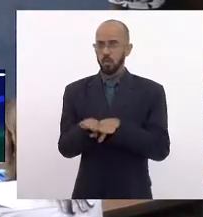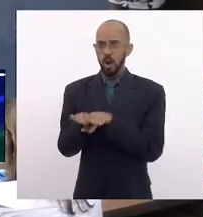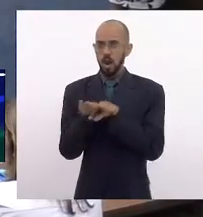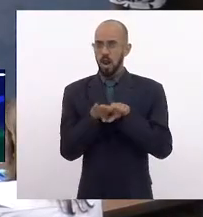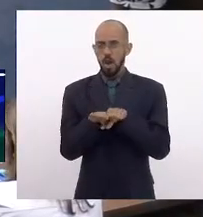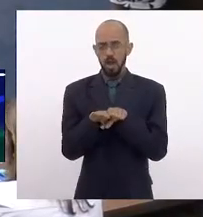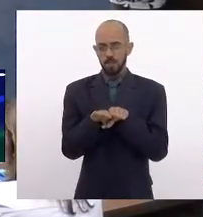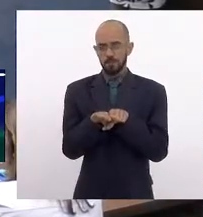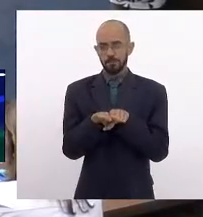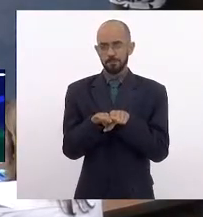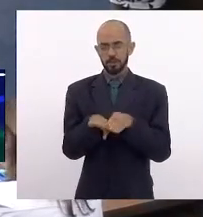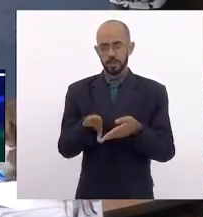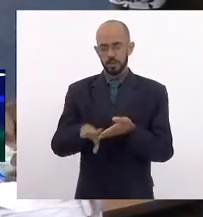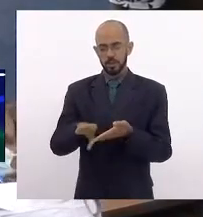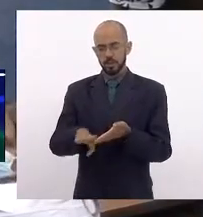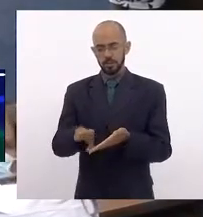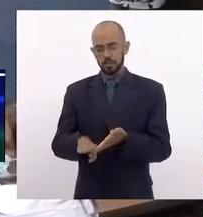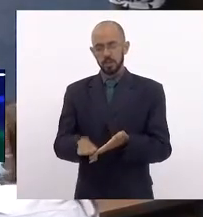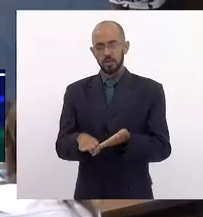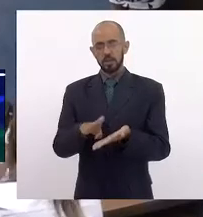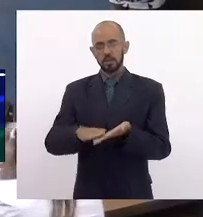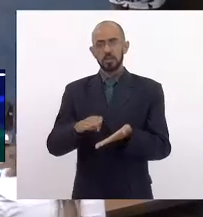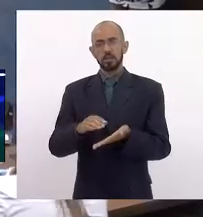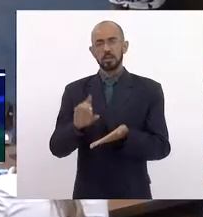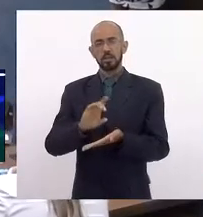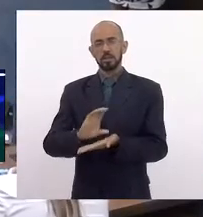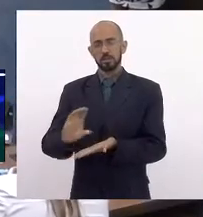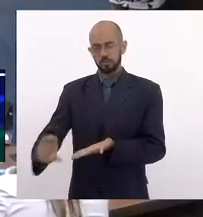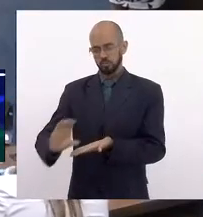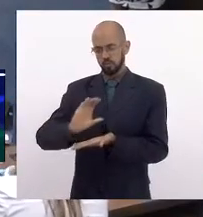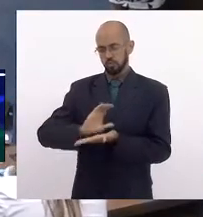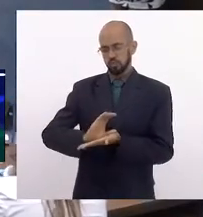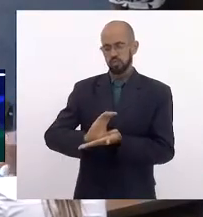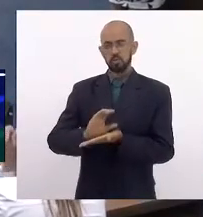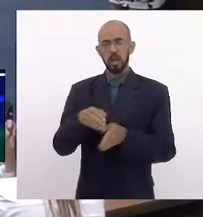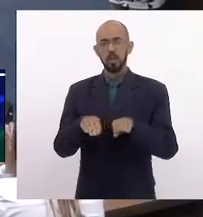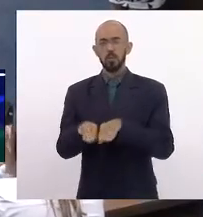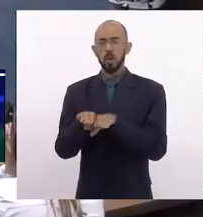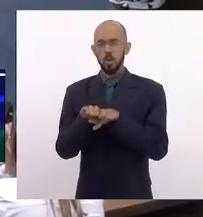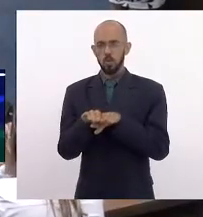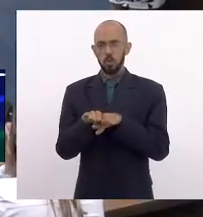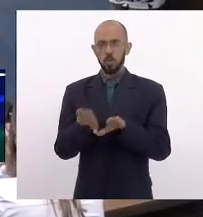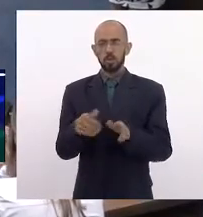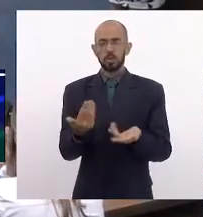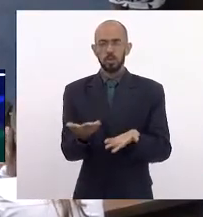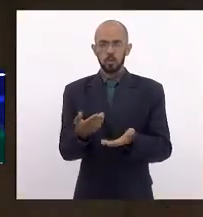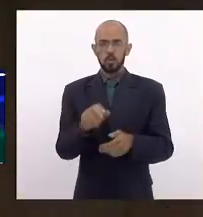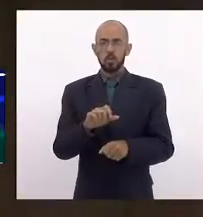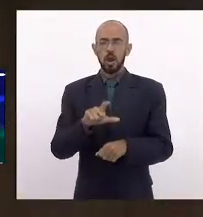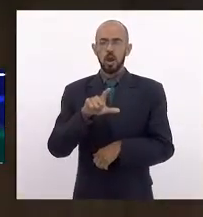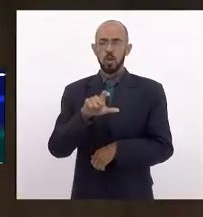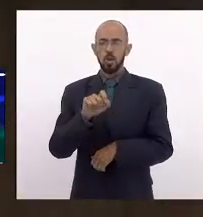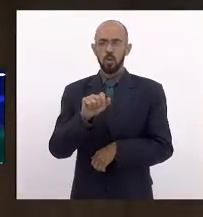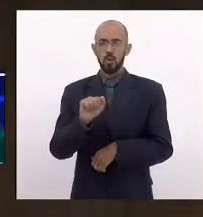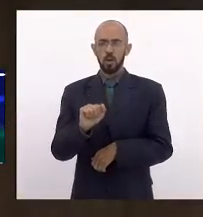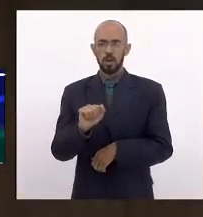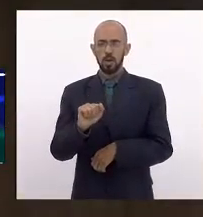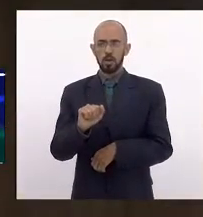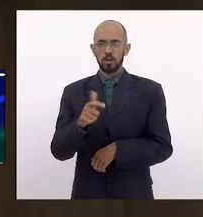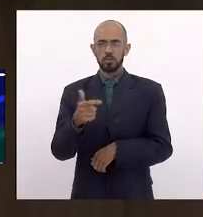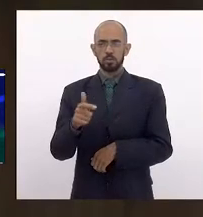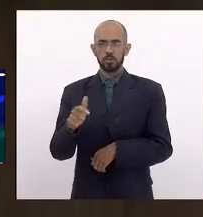receita despesa tão empatando E isto é a lua de 22 não tem um